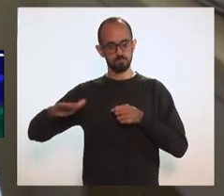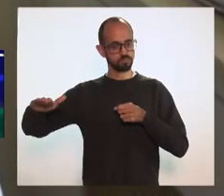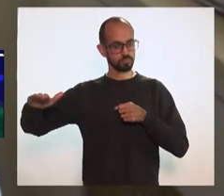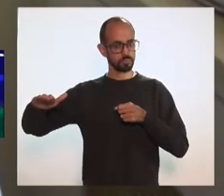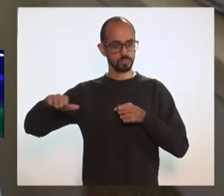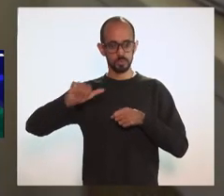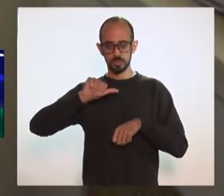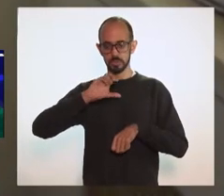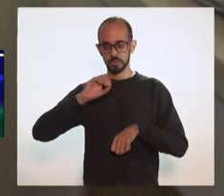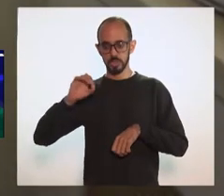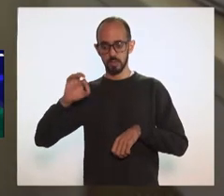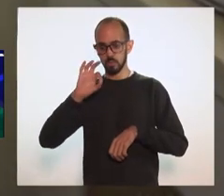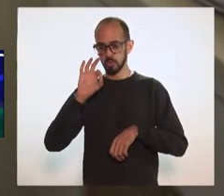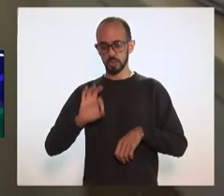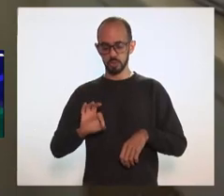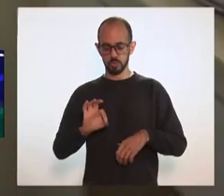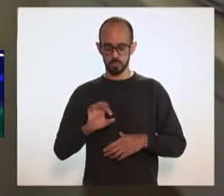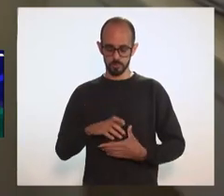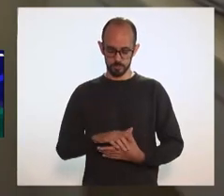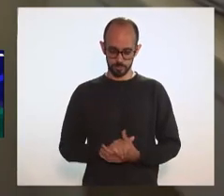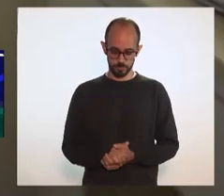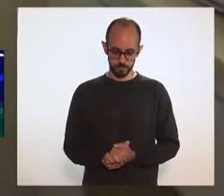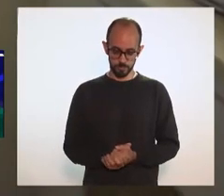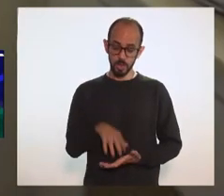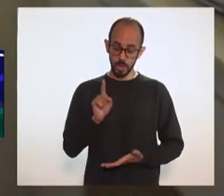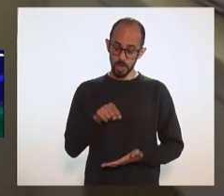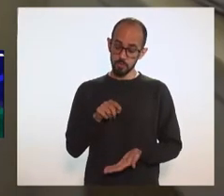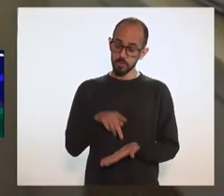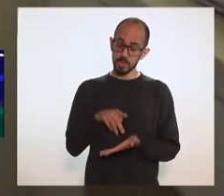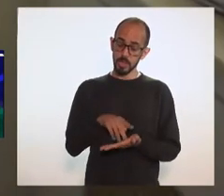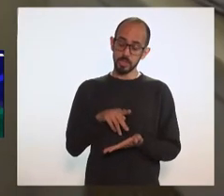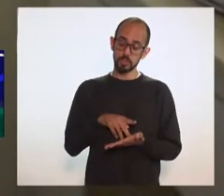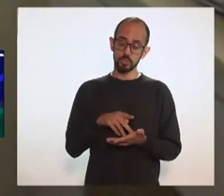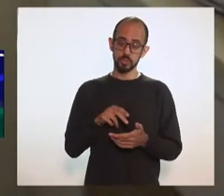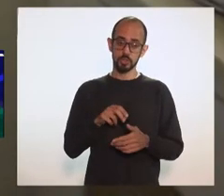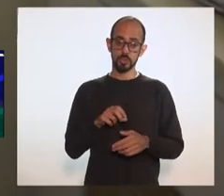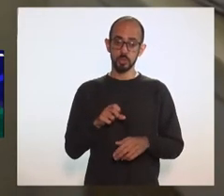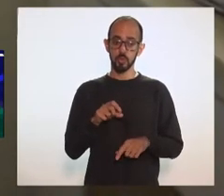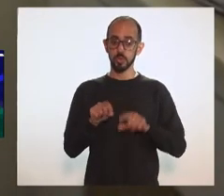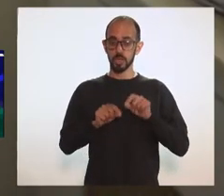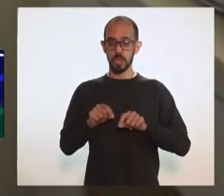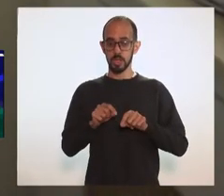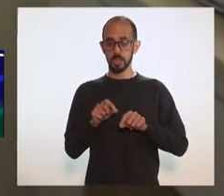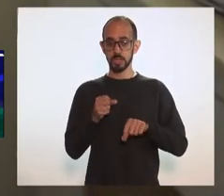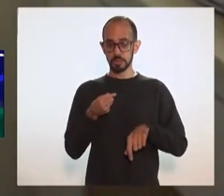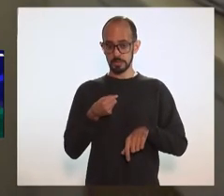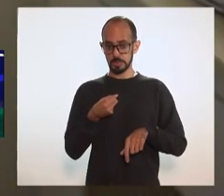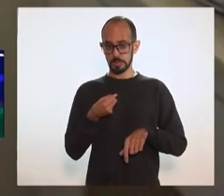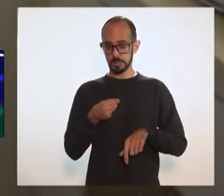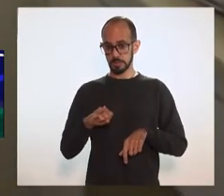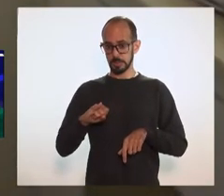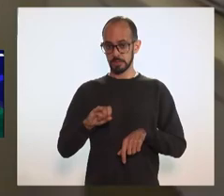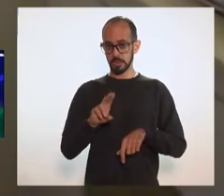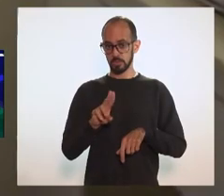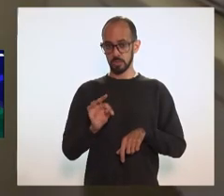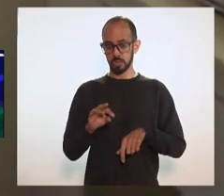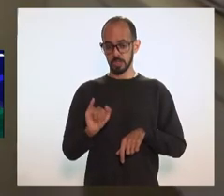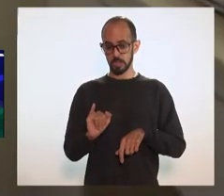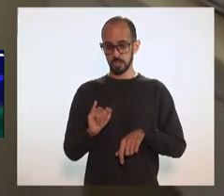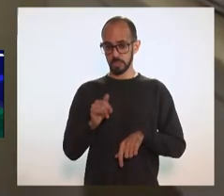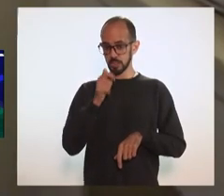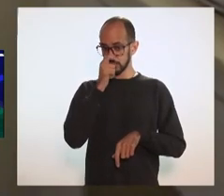os 100%. E é verdade que quando as UTIs atingem o seu pico